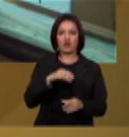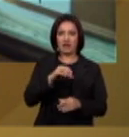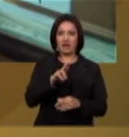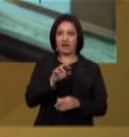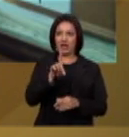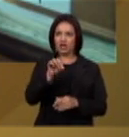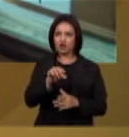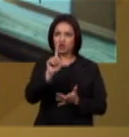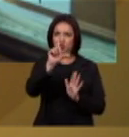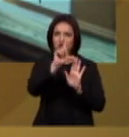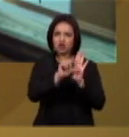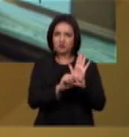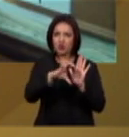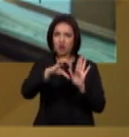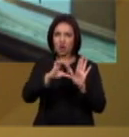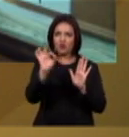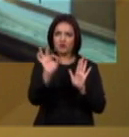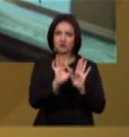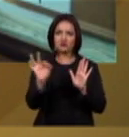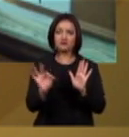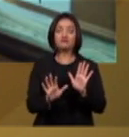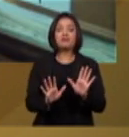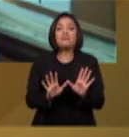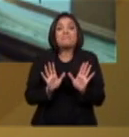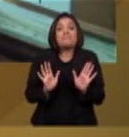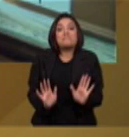em 9%.